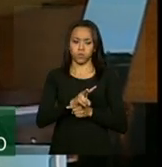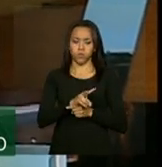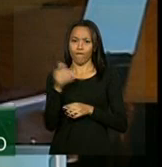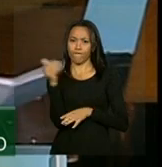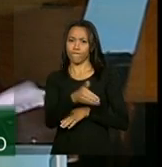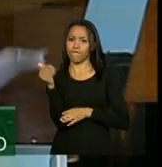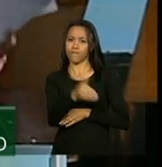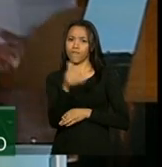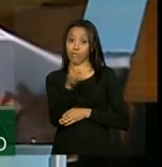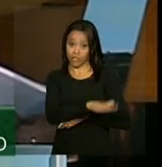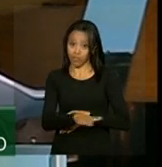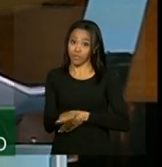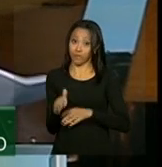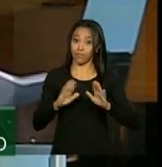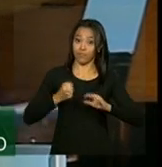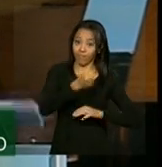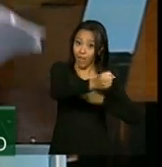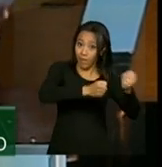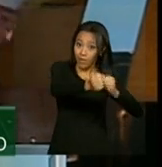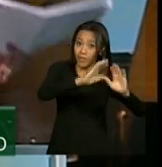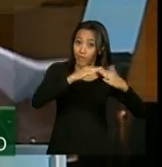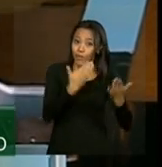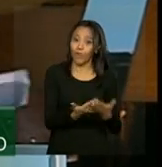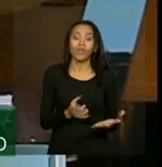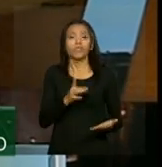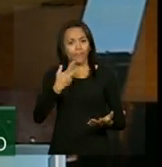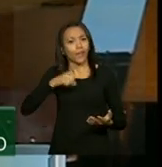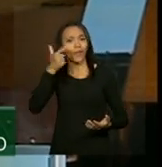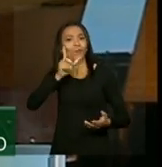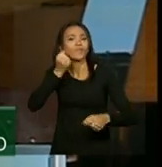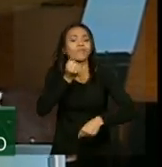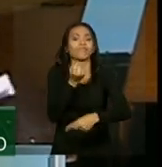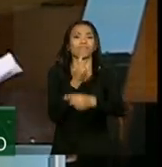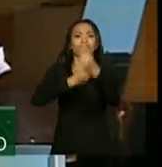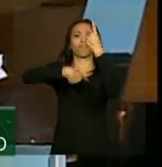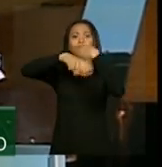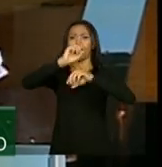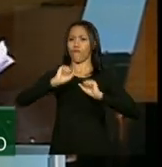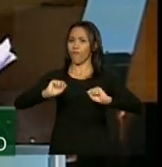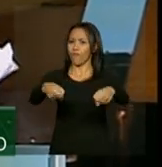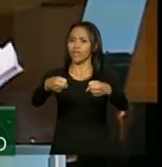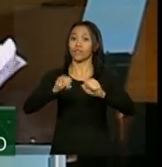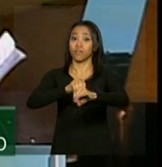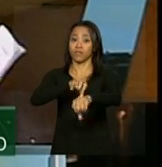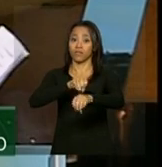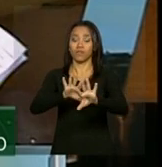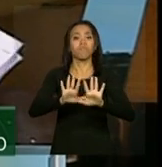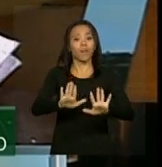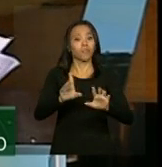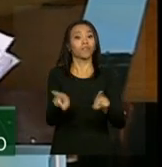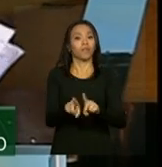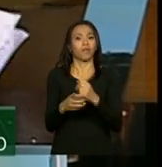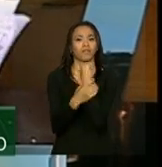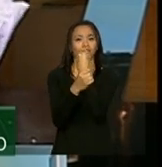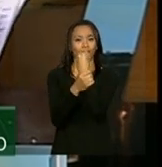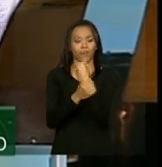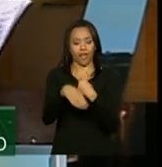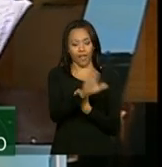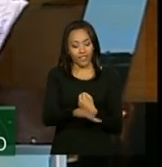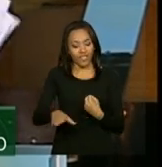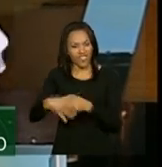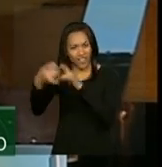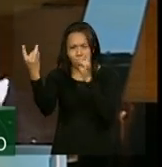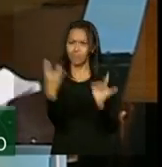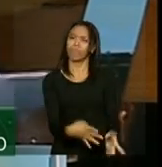sala de aula. Isso nos ajudará a avançar, não só fortalecer a educação, mas certamente garantir que as nossas crianças saiam do